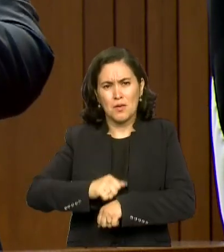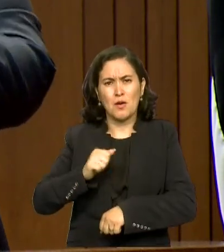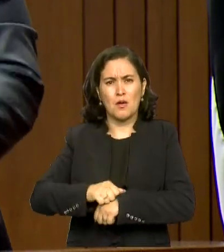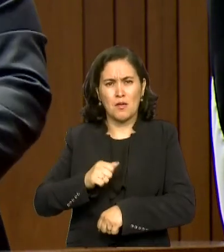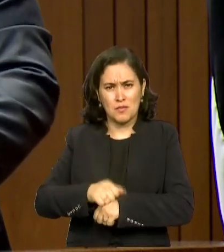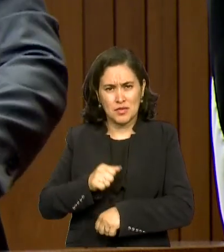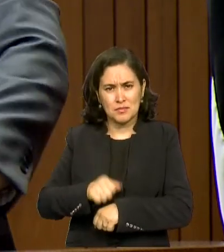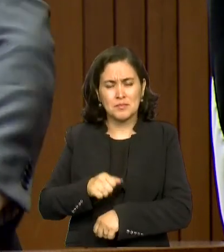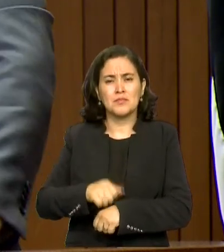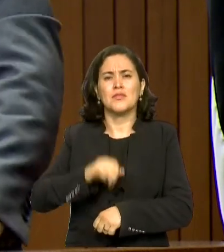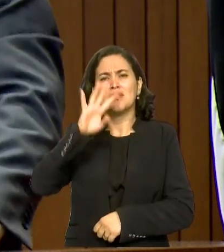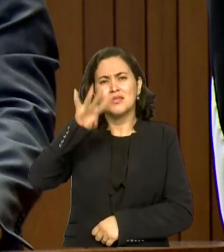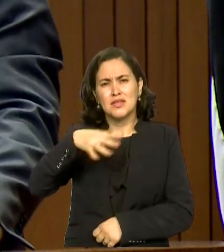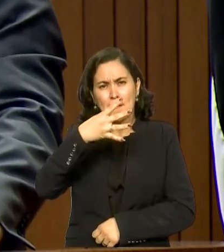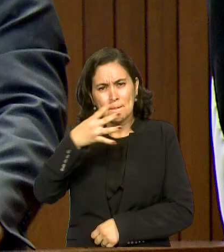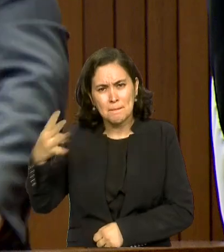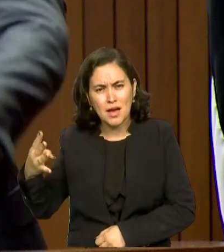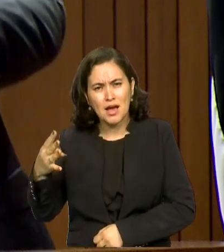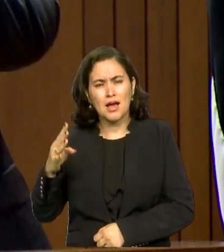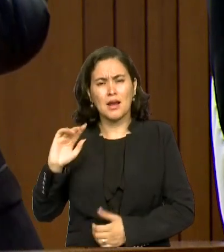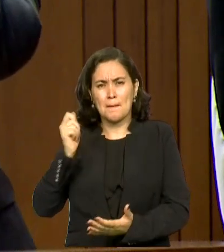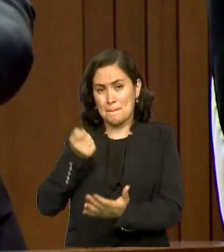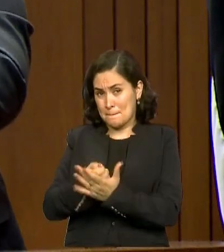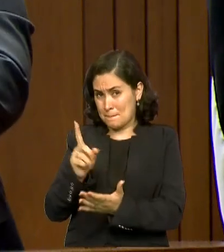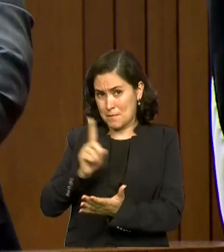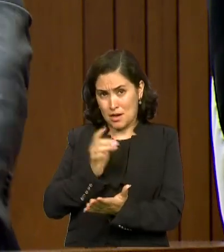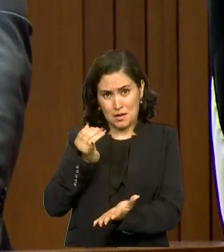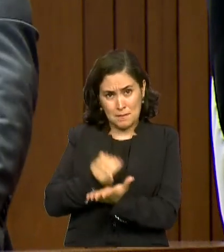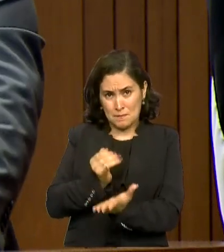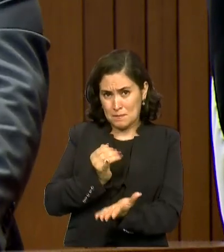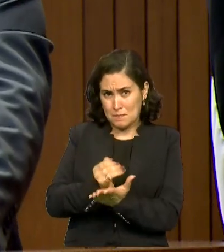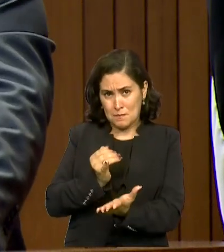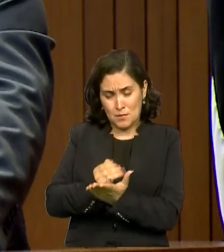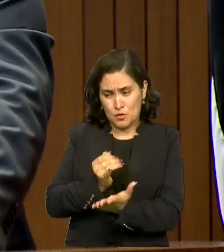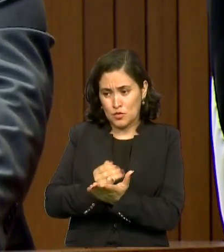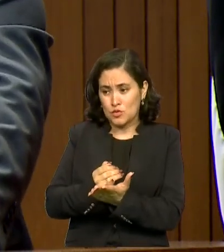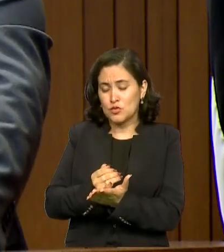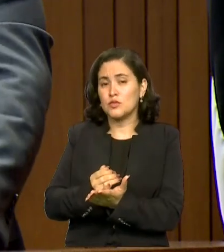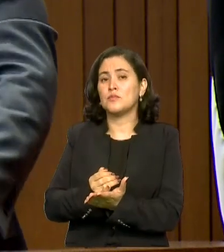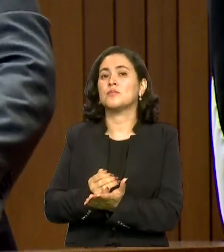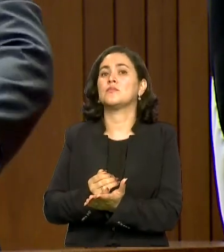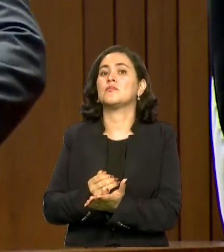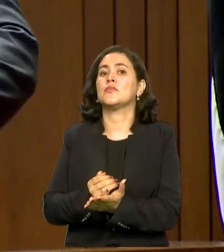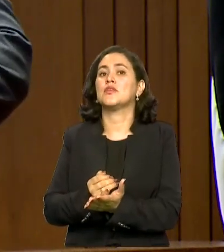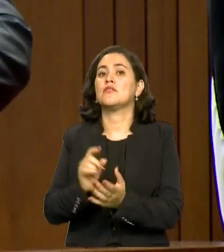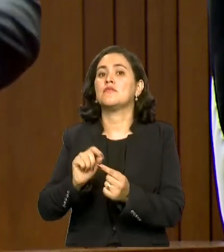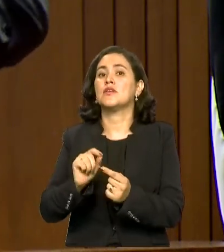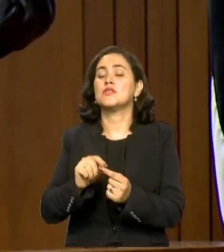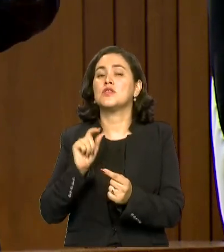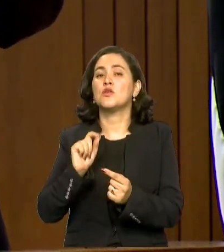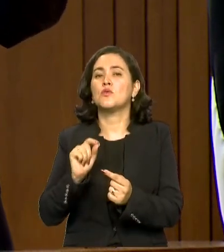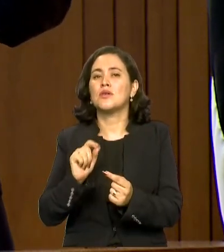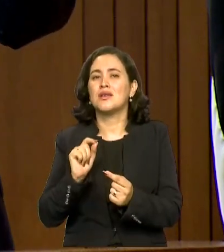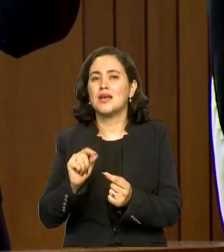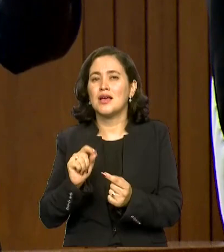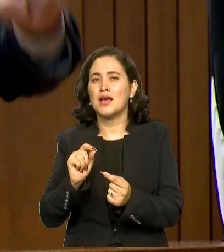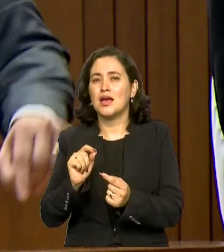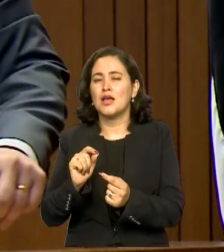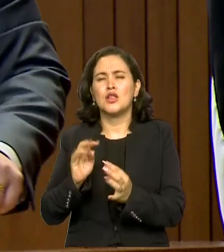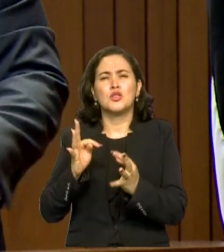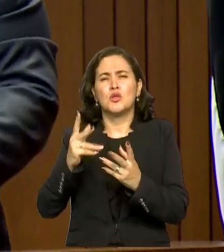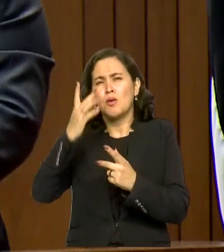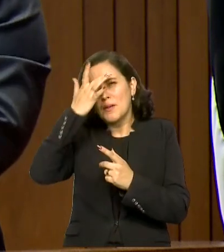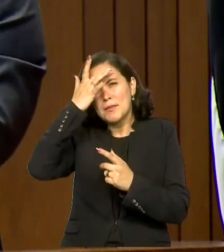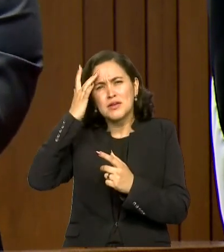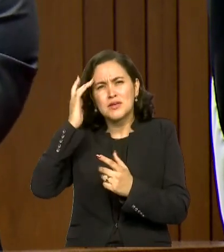reajustou a tabela de isenção do imposto de renda e o fez retroativamente. Ou seja, todo mundo que pagou o carnê